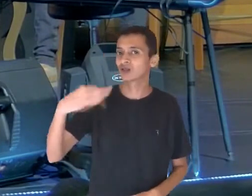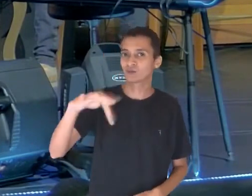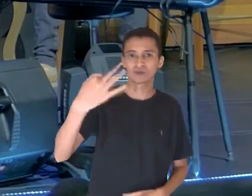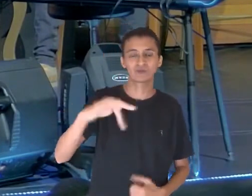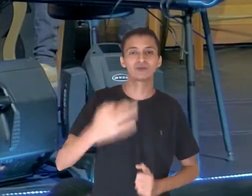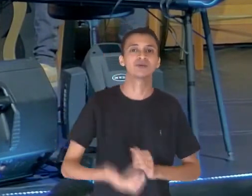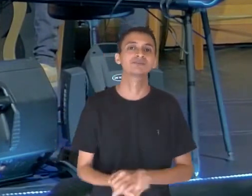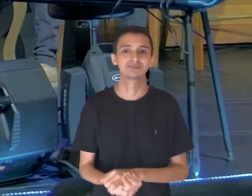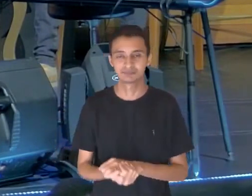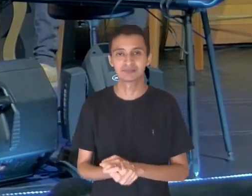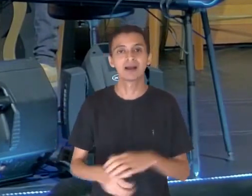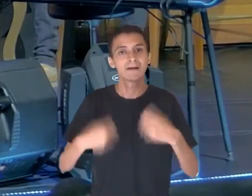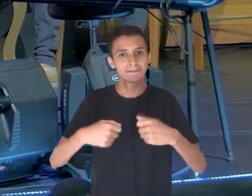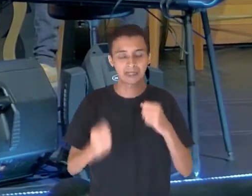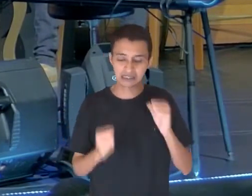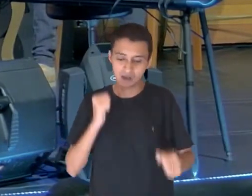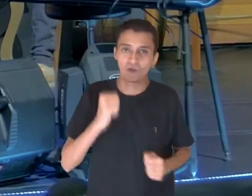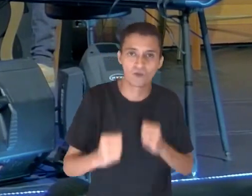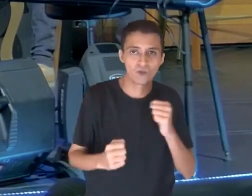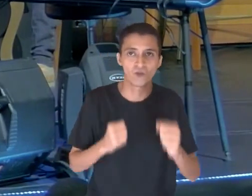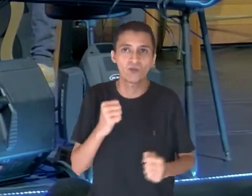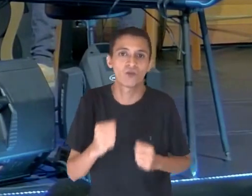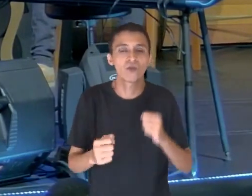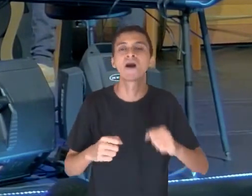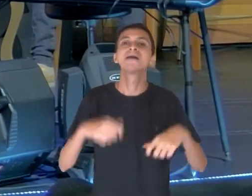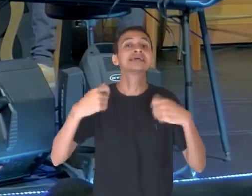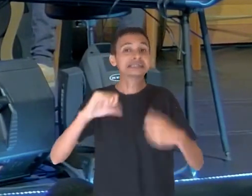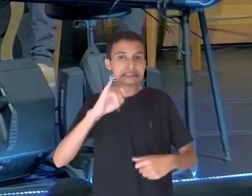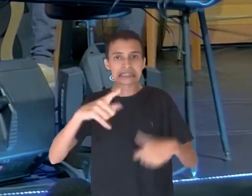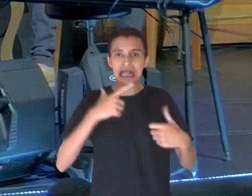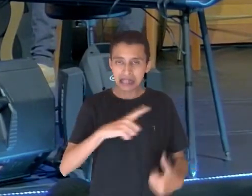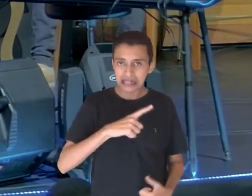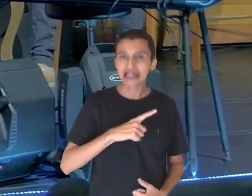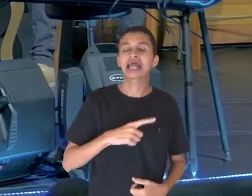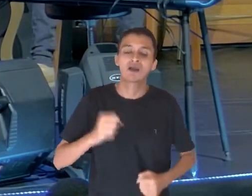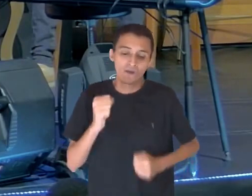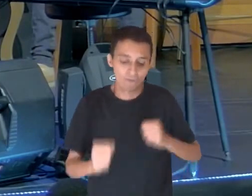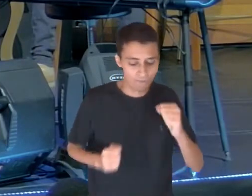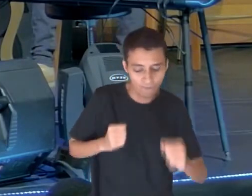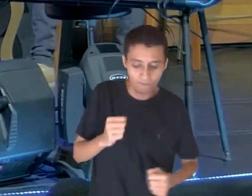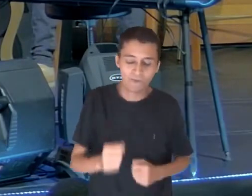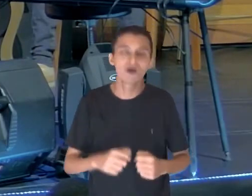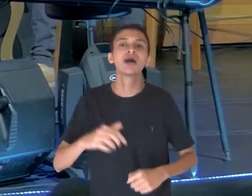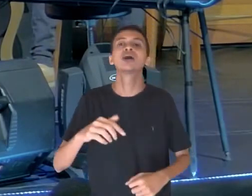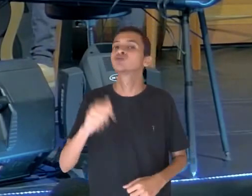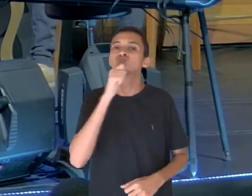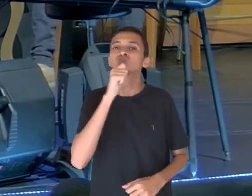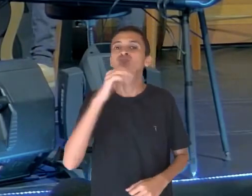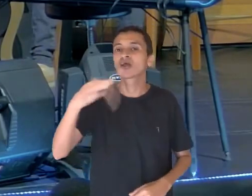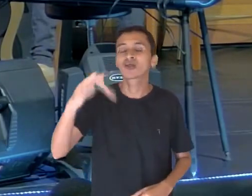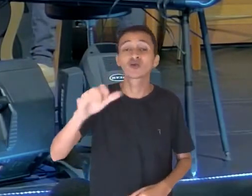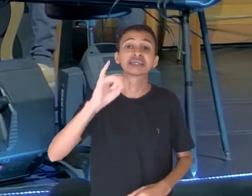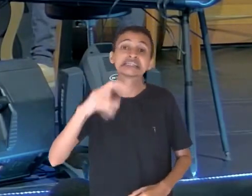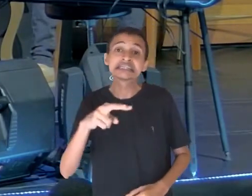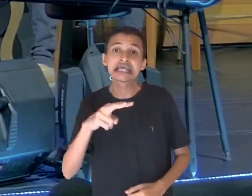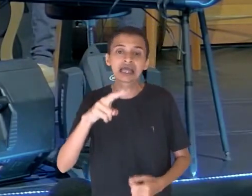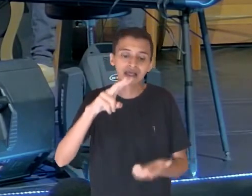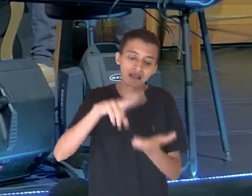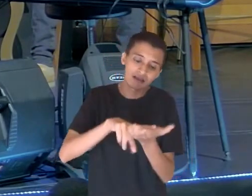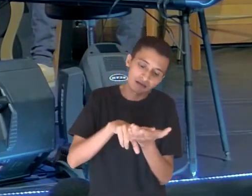meu fisioterapeuta, ó que chique. Há movimento, não há dor. Não há movimento, vai haver dor.